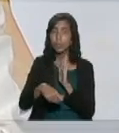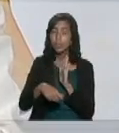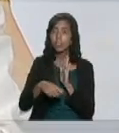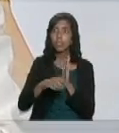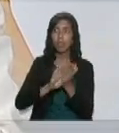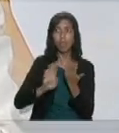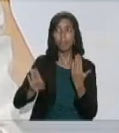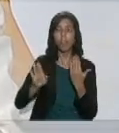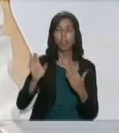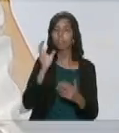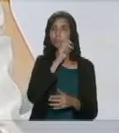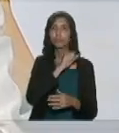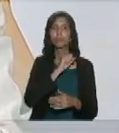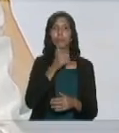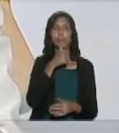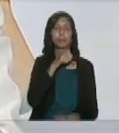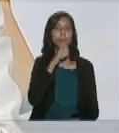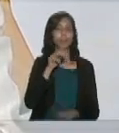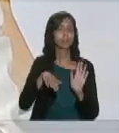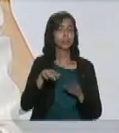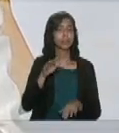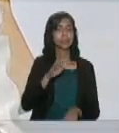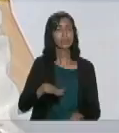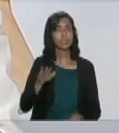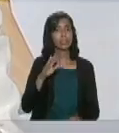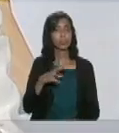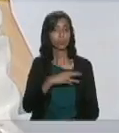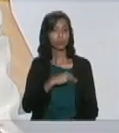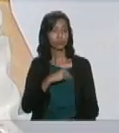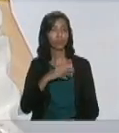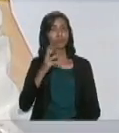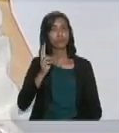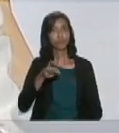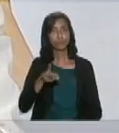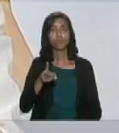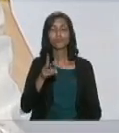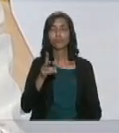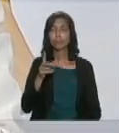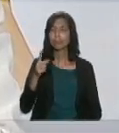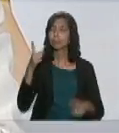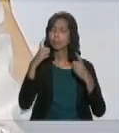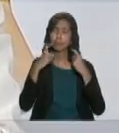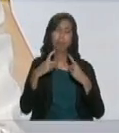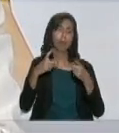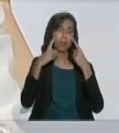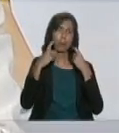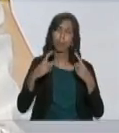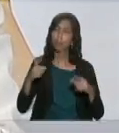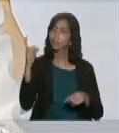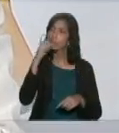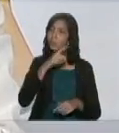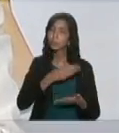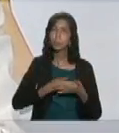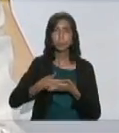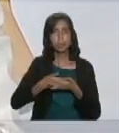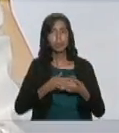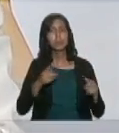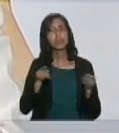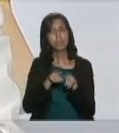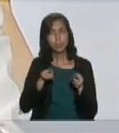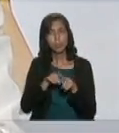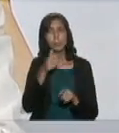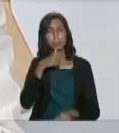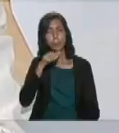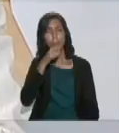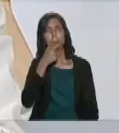é um afastamento muito brusco da mãe. Muitas crianças ainda estão sendo amamentadas e é uma choradeira. É difícil para o bebê e é difícil para os